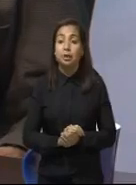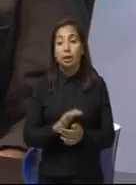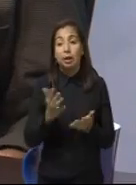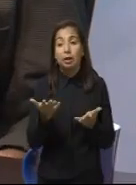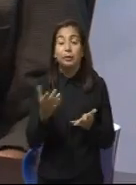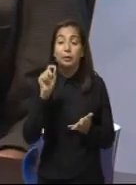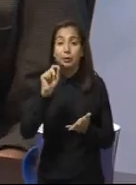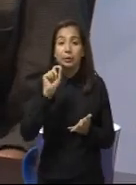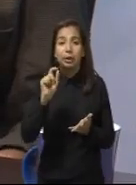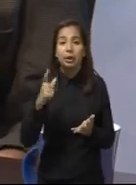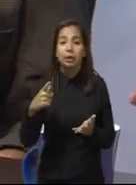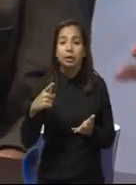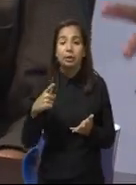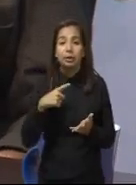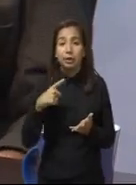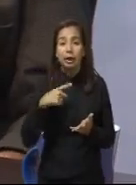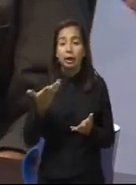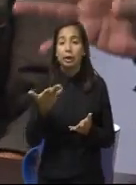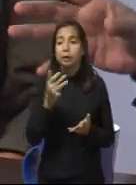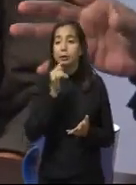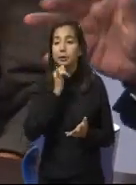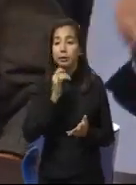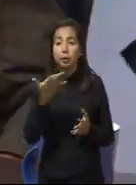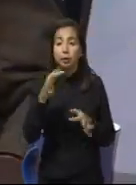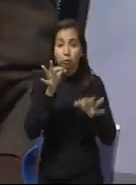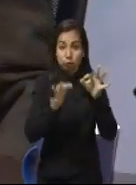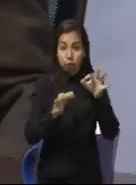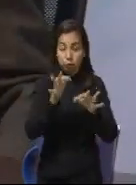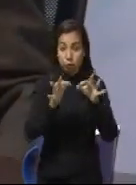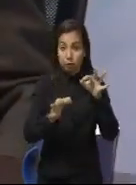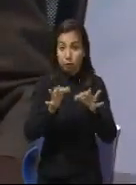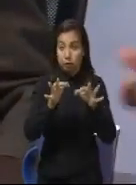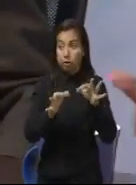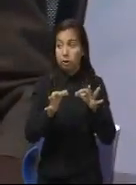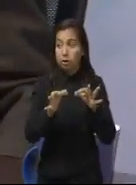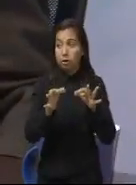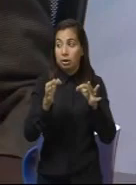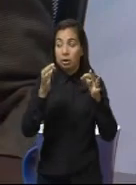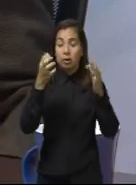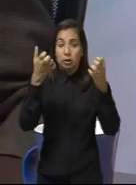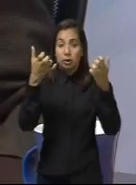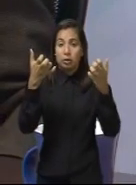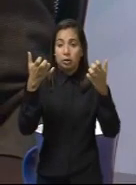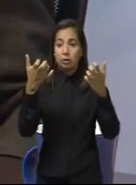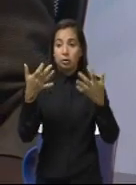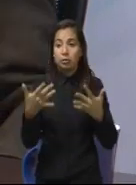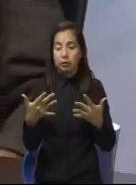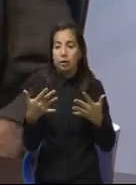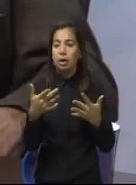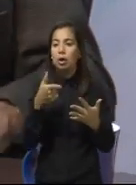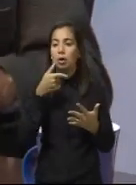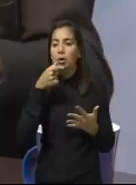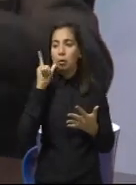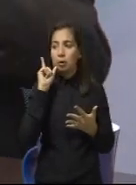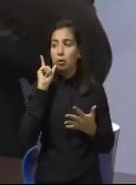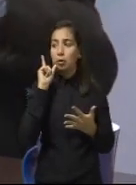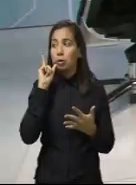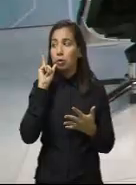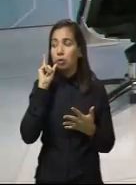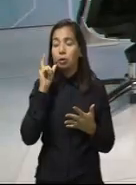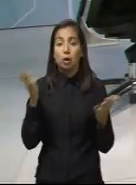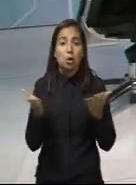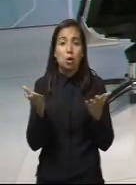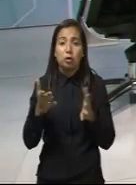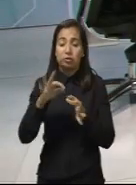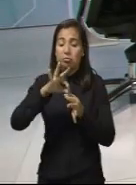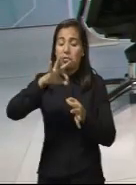tem que manter o rito. O juiz o solenismo, falava a onde? distância. Só Nos nos autos. autos. Nos autos. Hoje Agora ele fala dá demais,